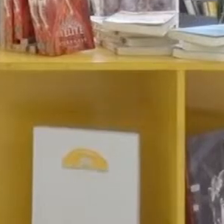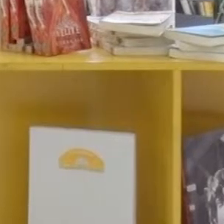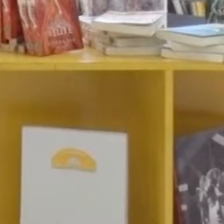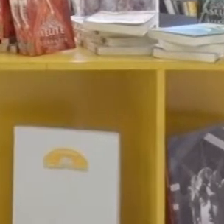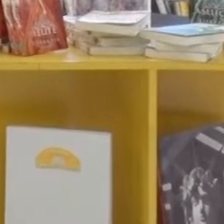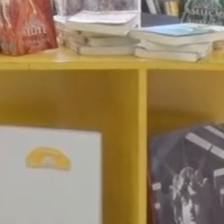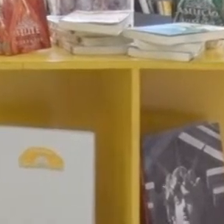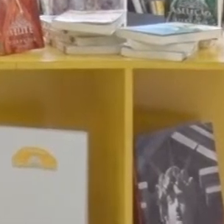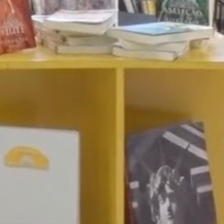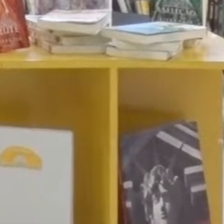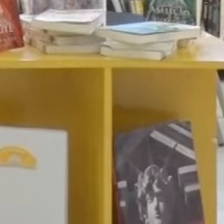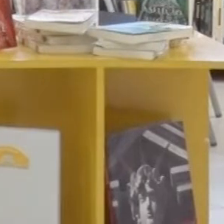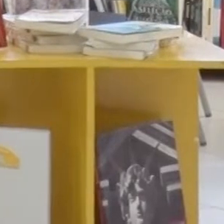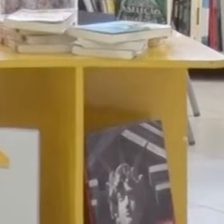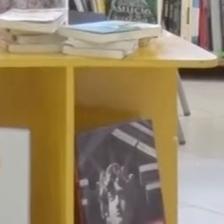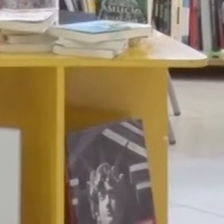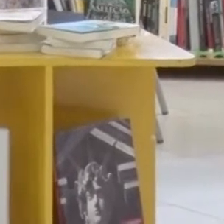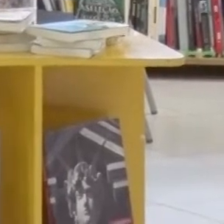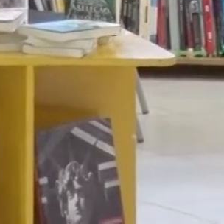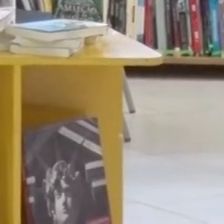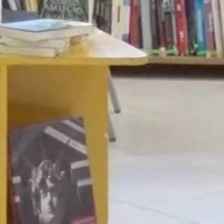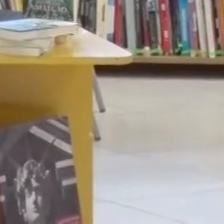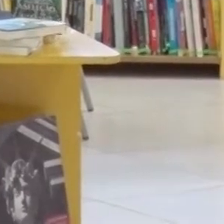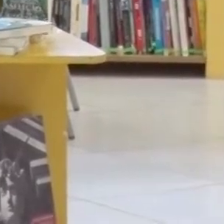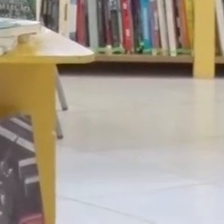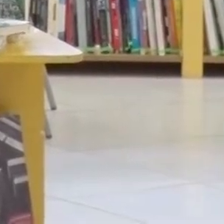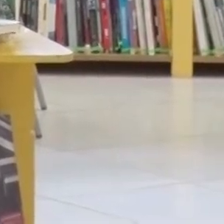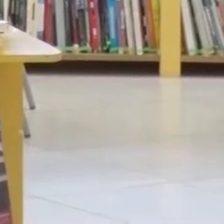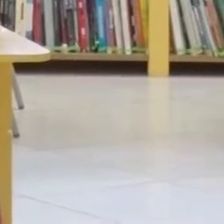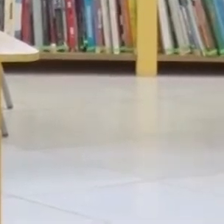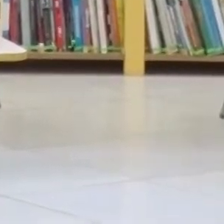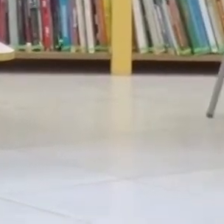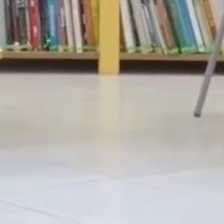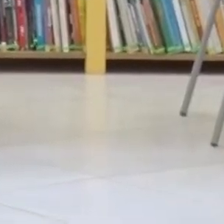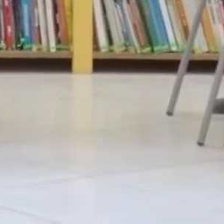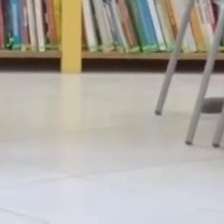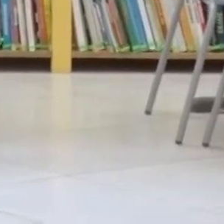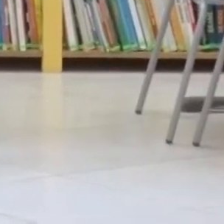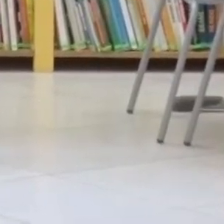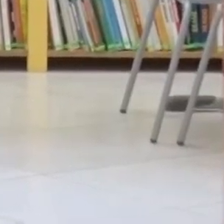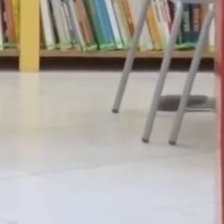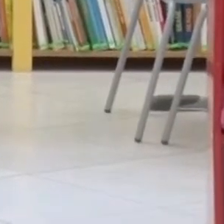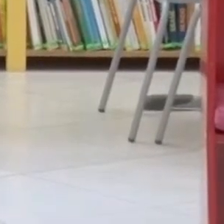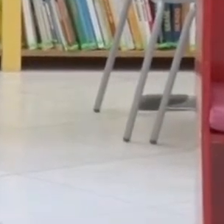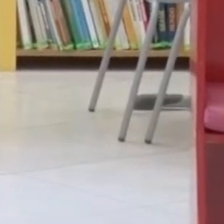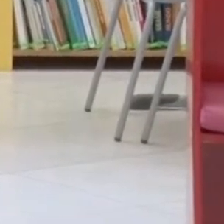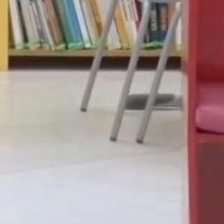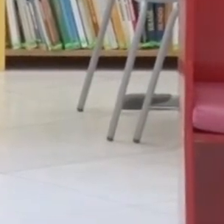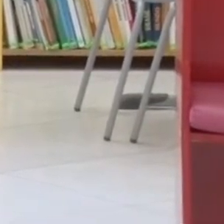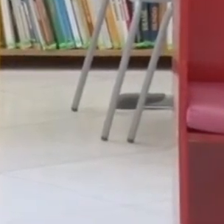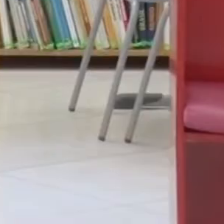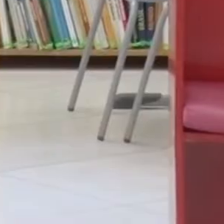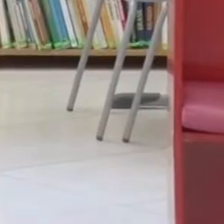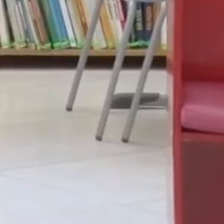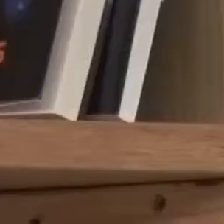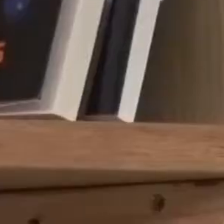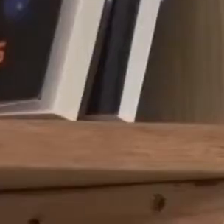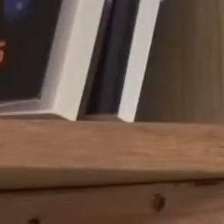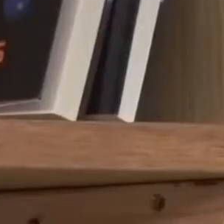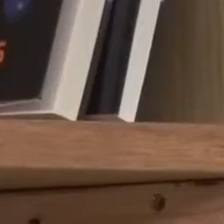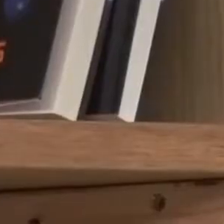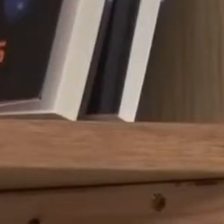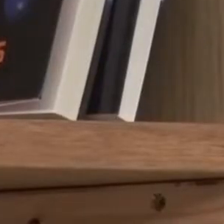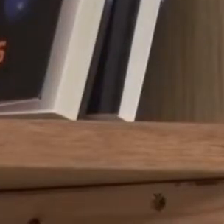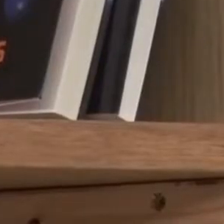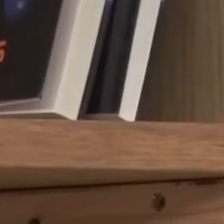A Biblioteca Municipal Arno Vilnis, que possui um acervo de aproximadamente 17.300 exemplares.